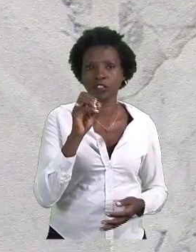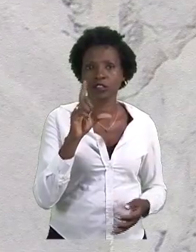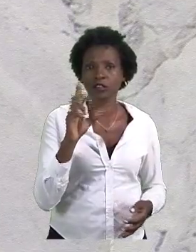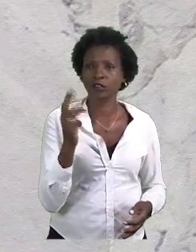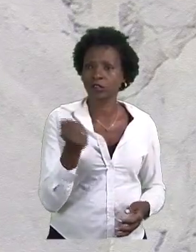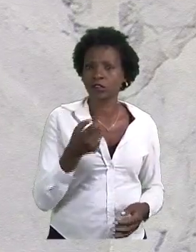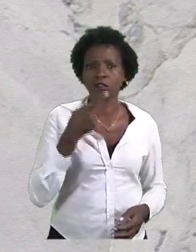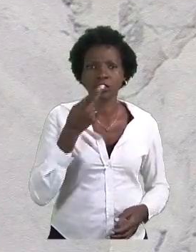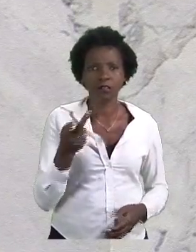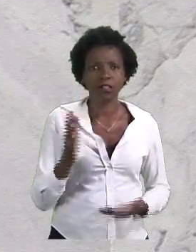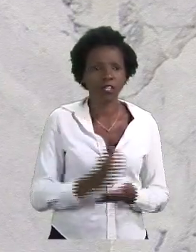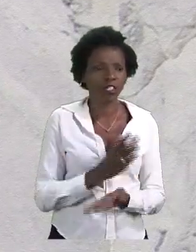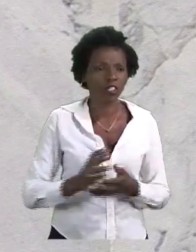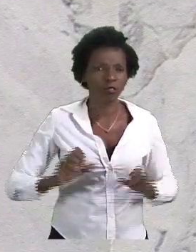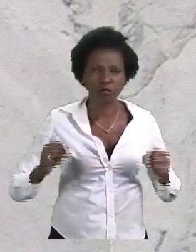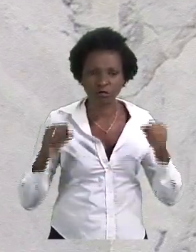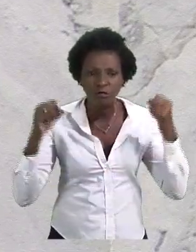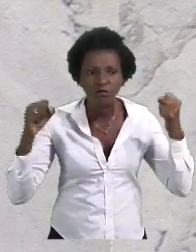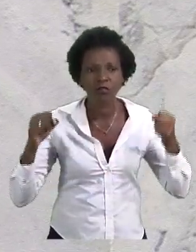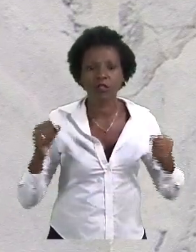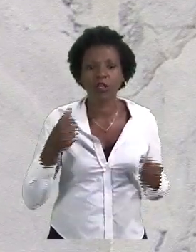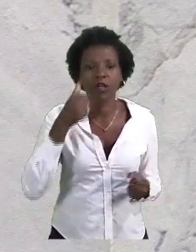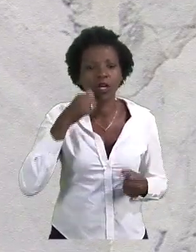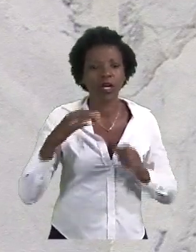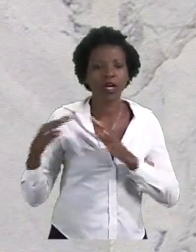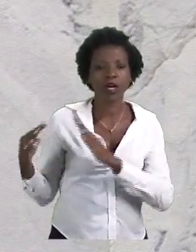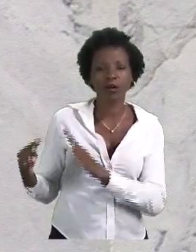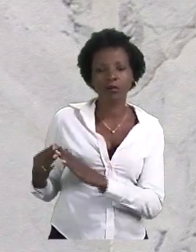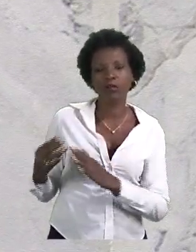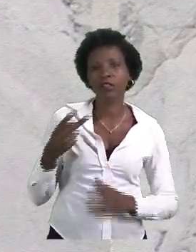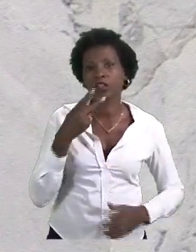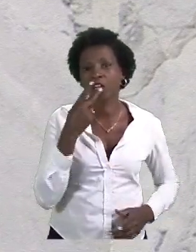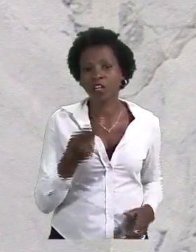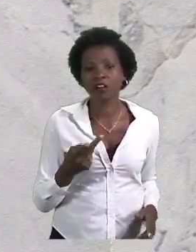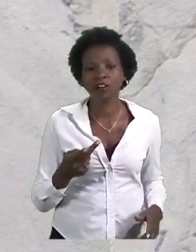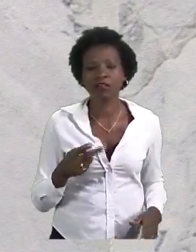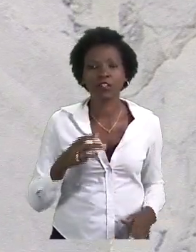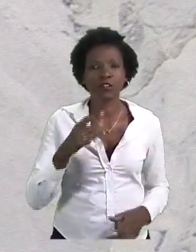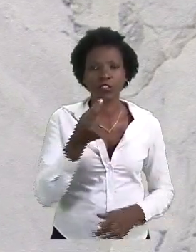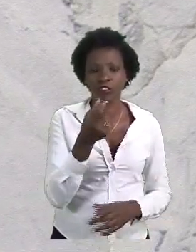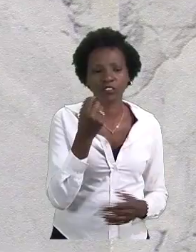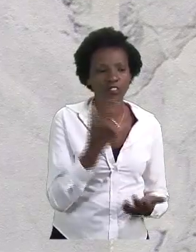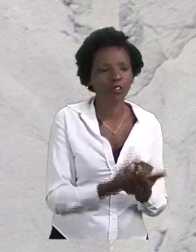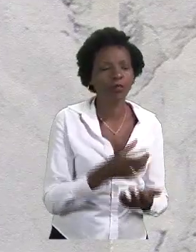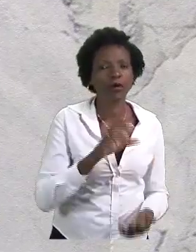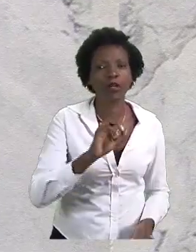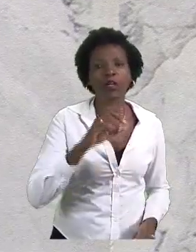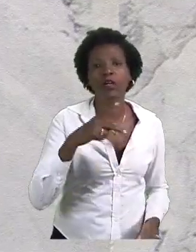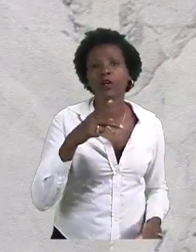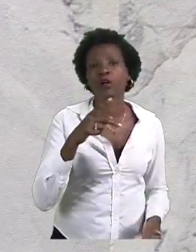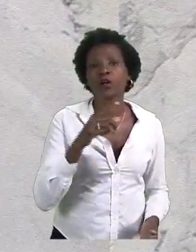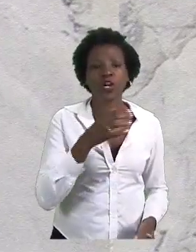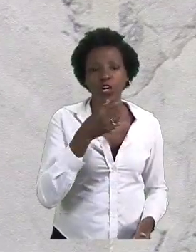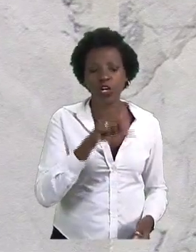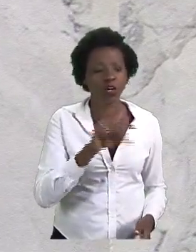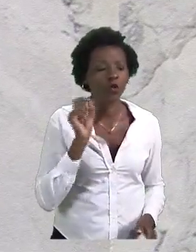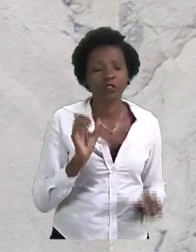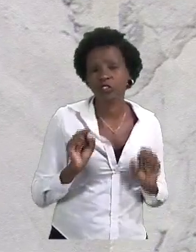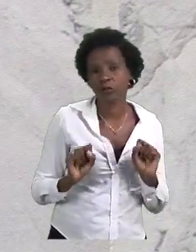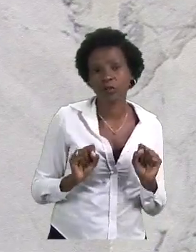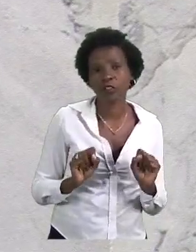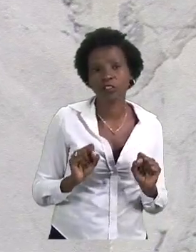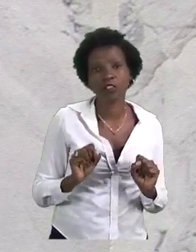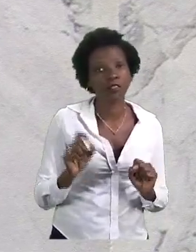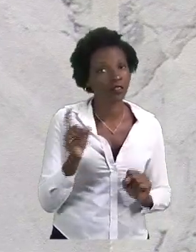indignados quando uma vizinha disse numa entrevista que a taxa era opcional, ou seja, não é opcional. Mostraram carnês e